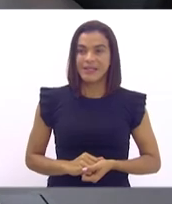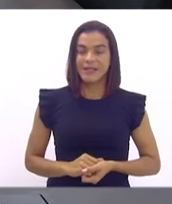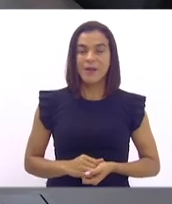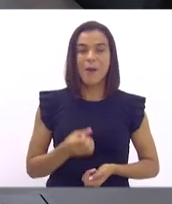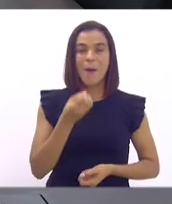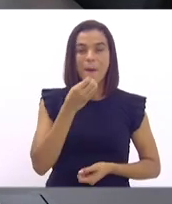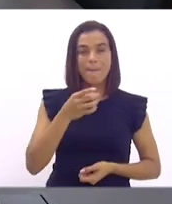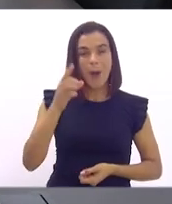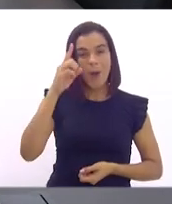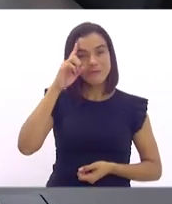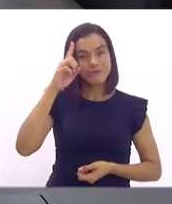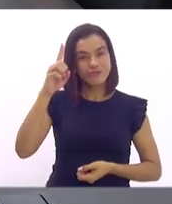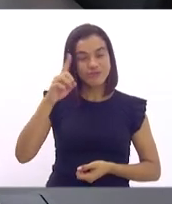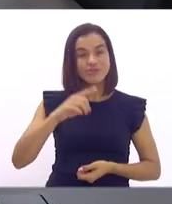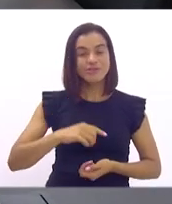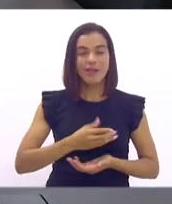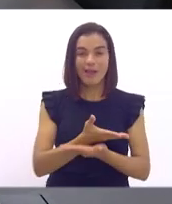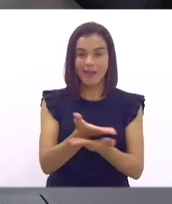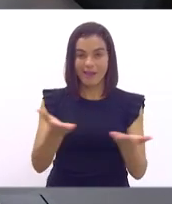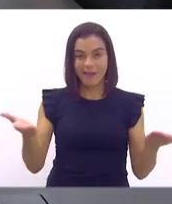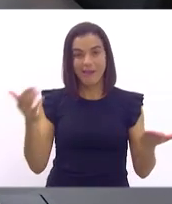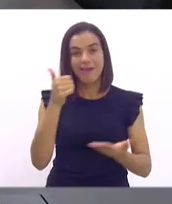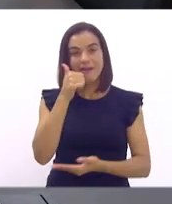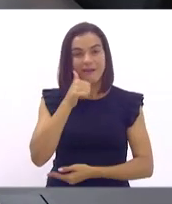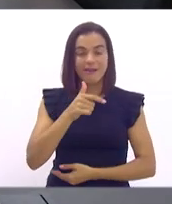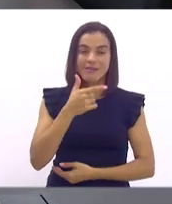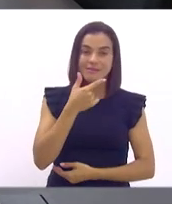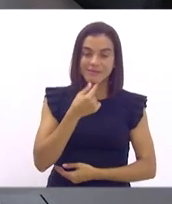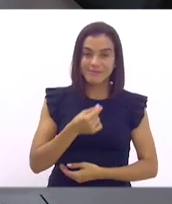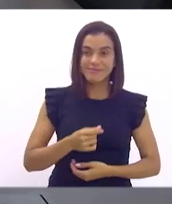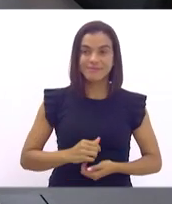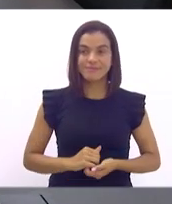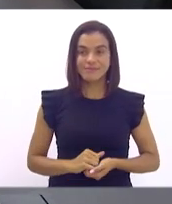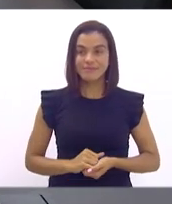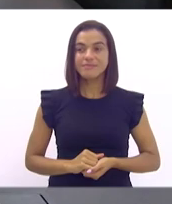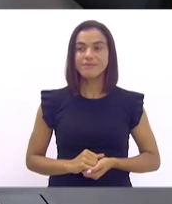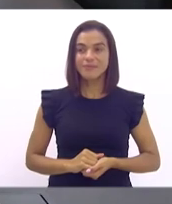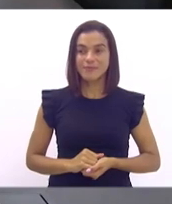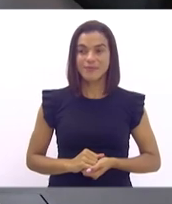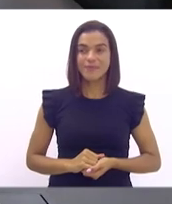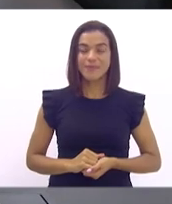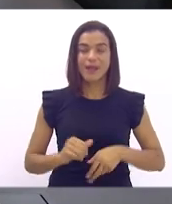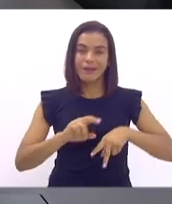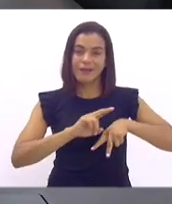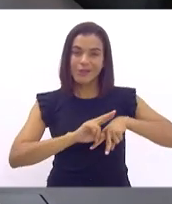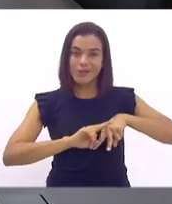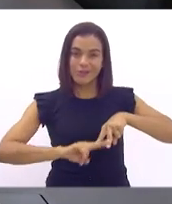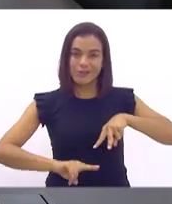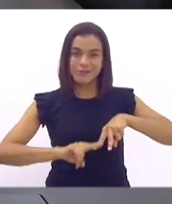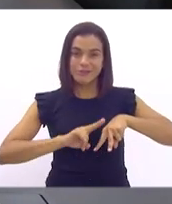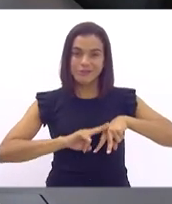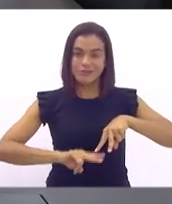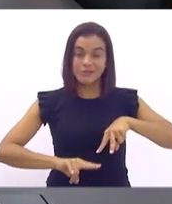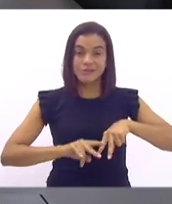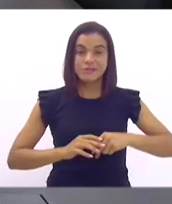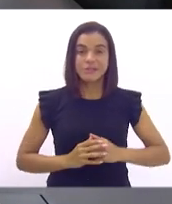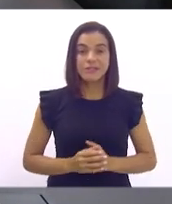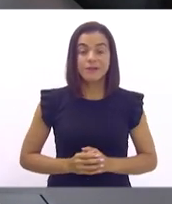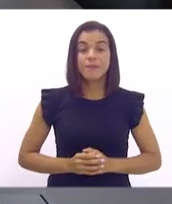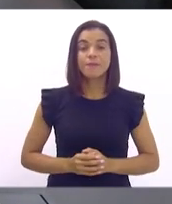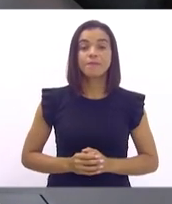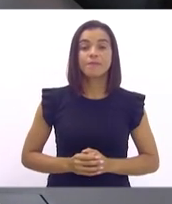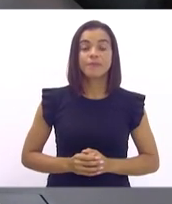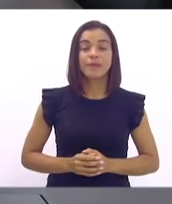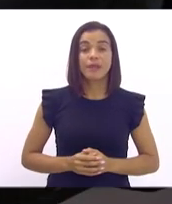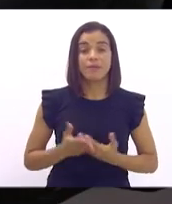Bom dia, né, a todas e todos. E a todos. Na figura da